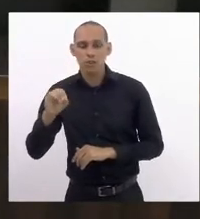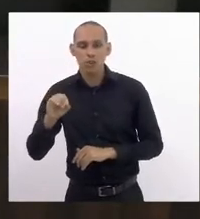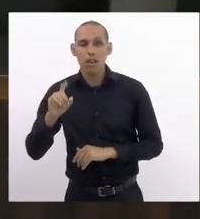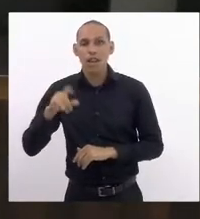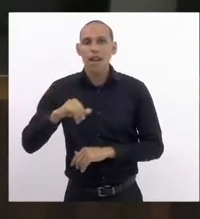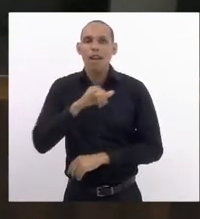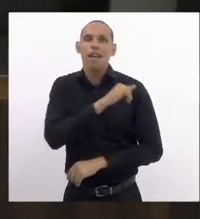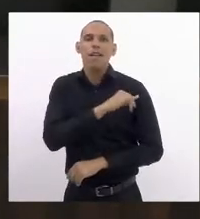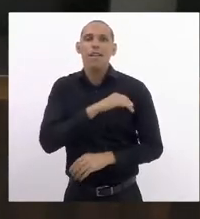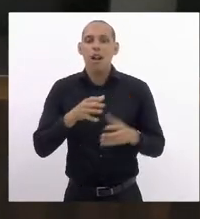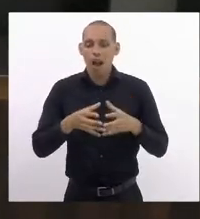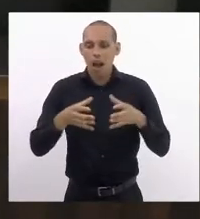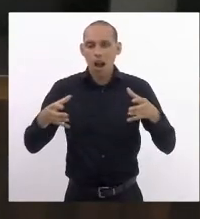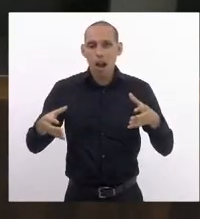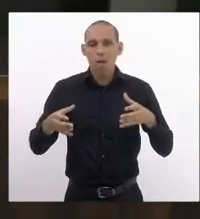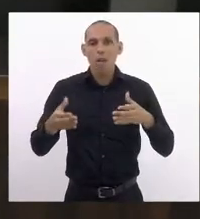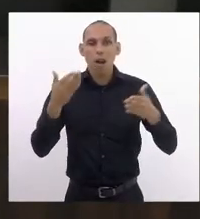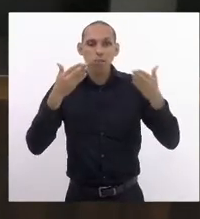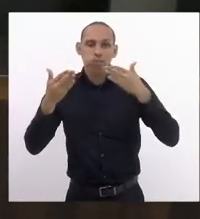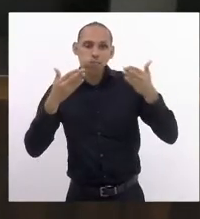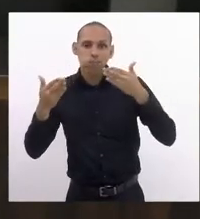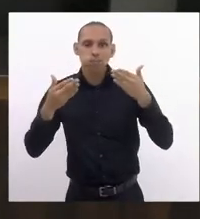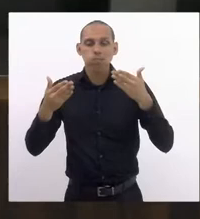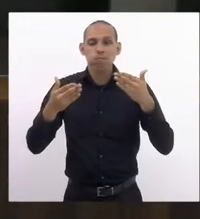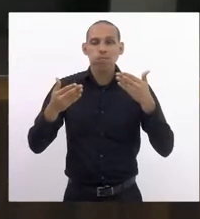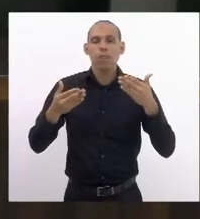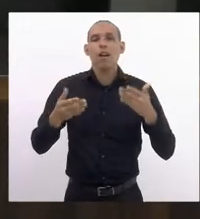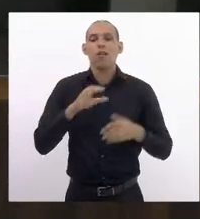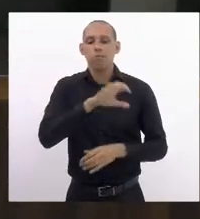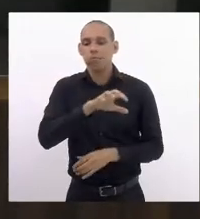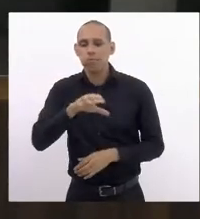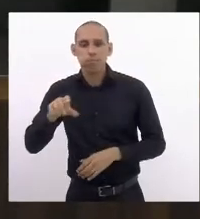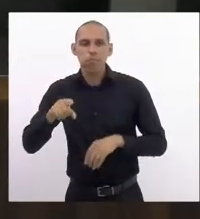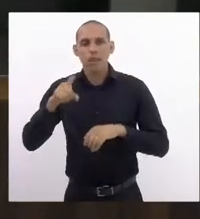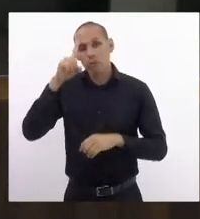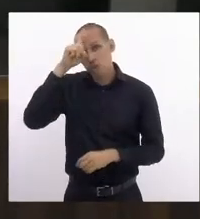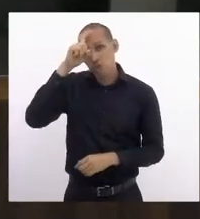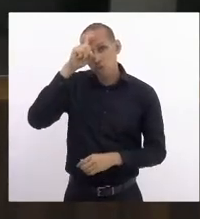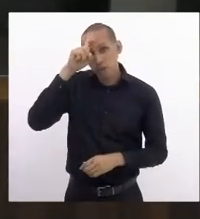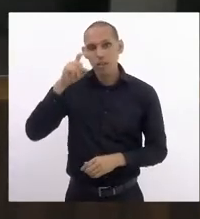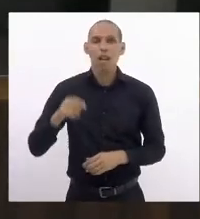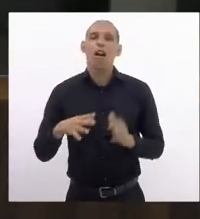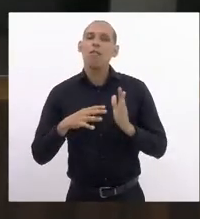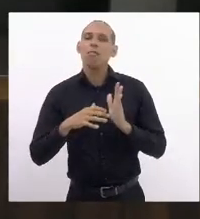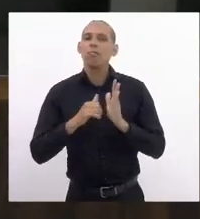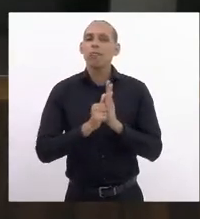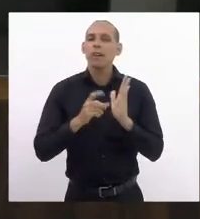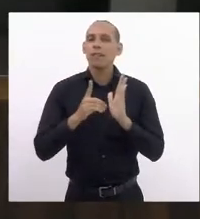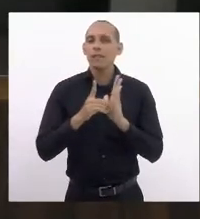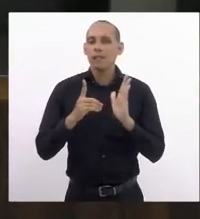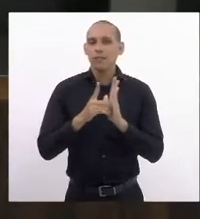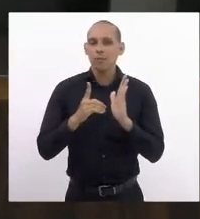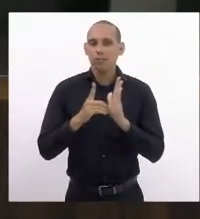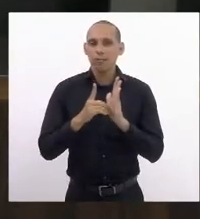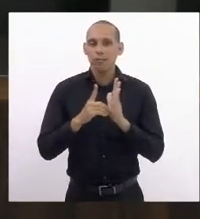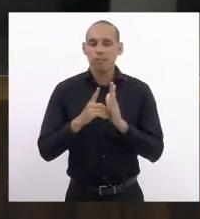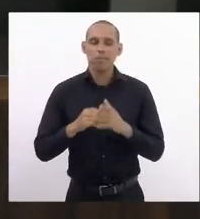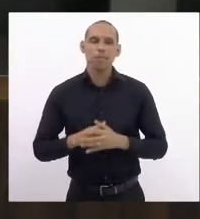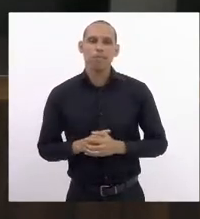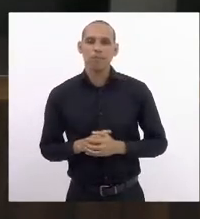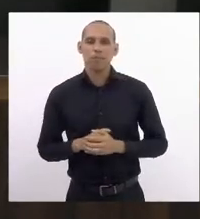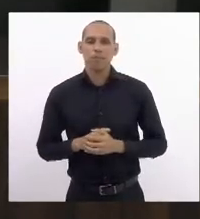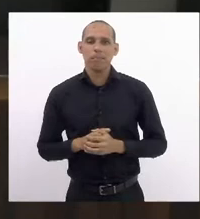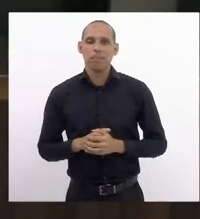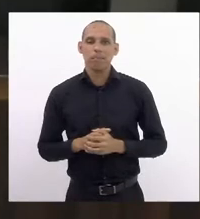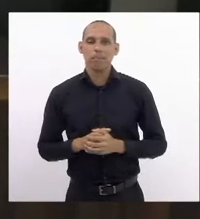do atendimento em clínicas médicas e psicológicas para o credenciamento junto ao DETRAN e da outras providências, pendendo